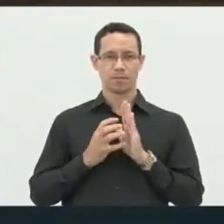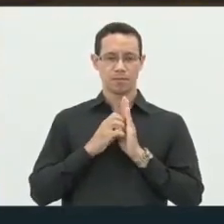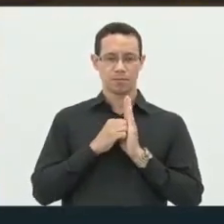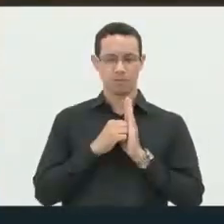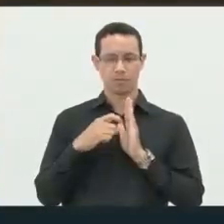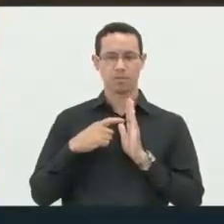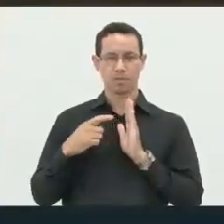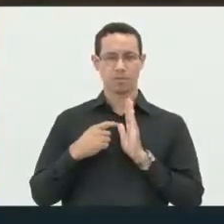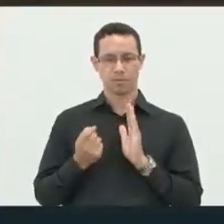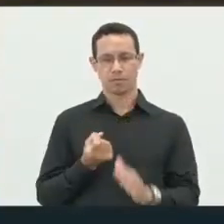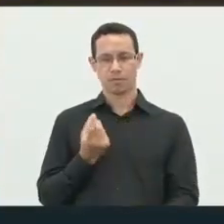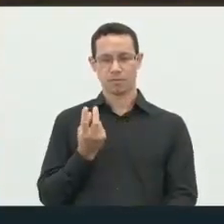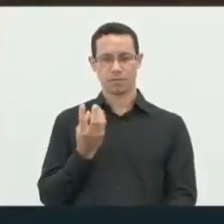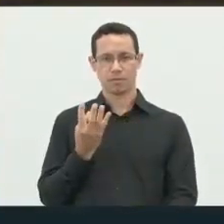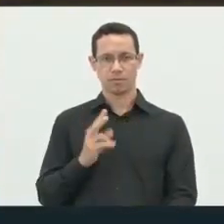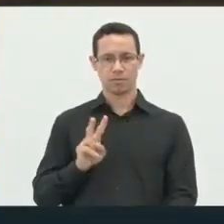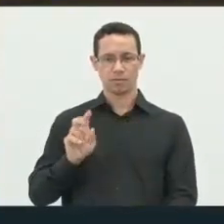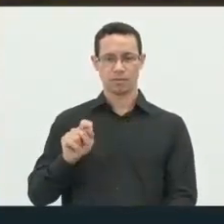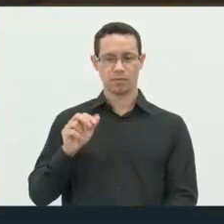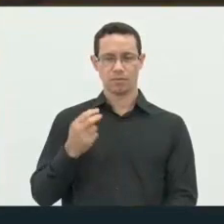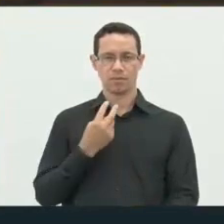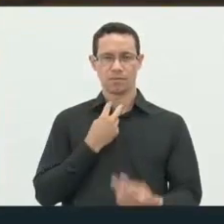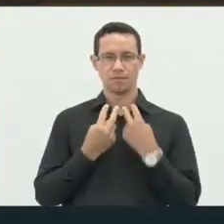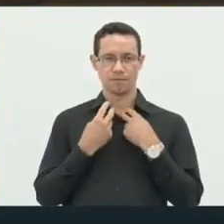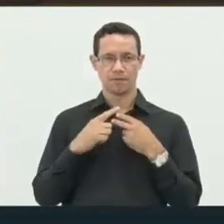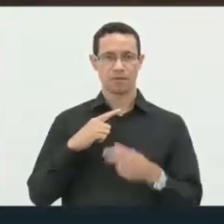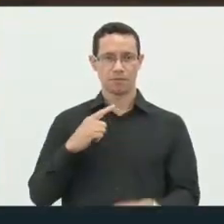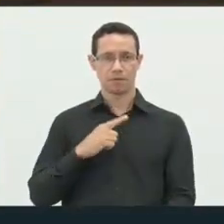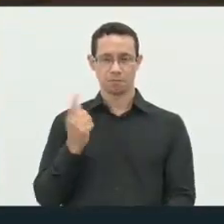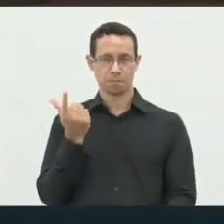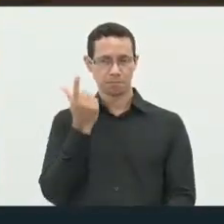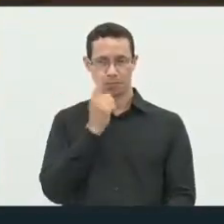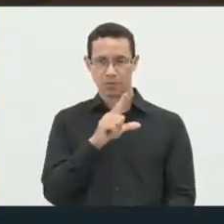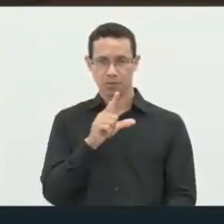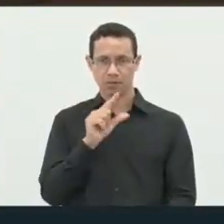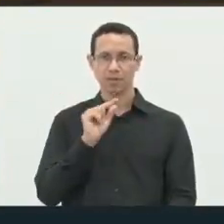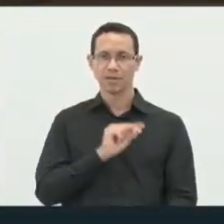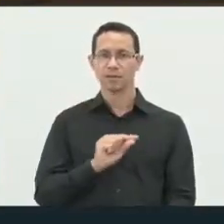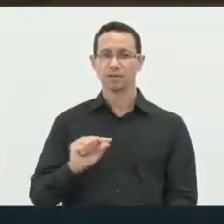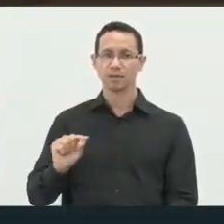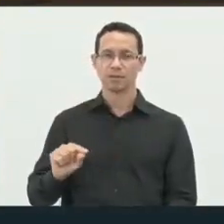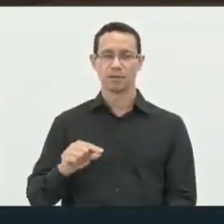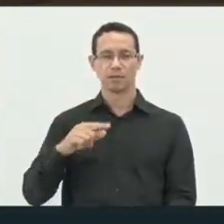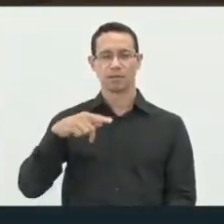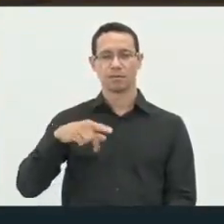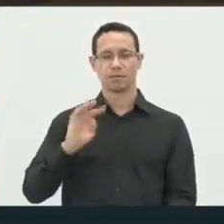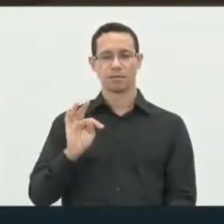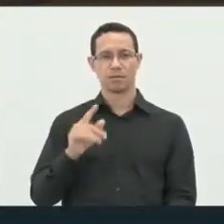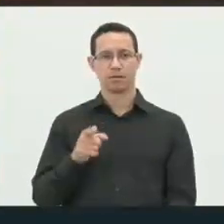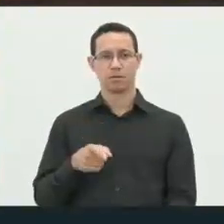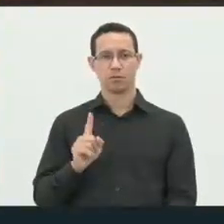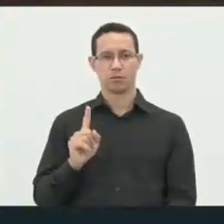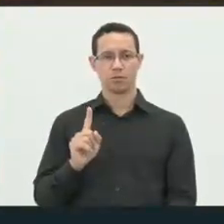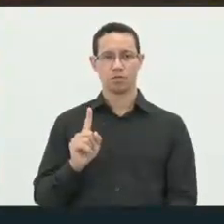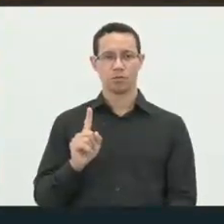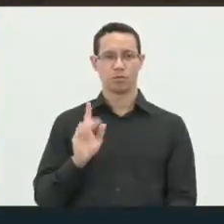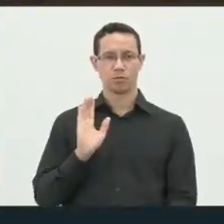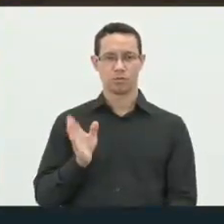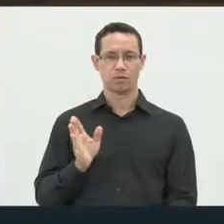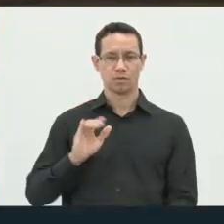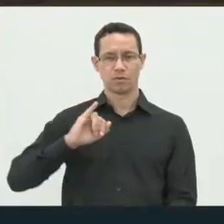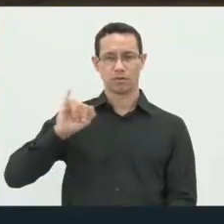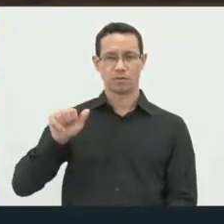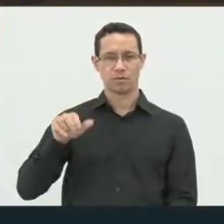do número de vagas os partidos que tem vaga garantida nessa comissão são Pt 1 já está vereadora Janete